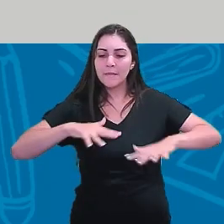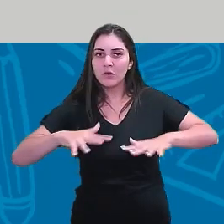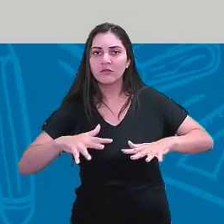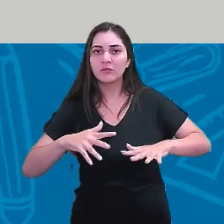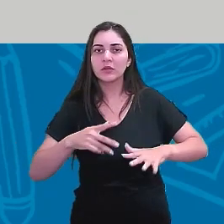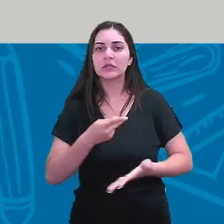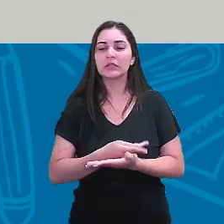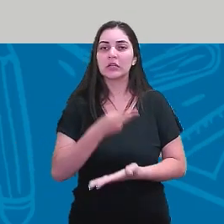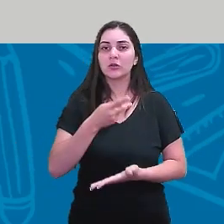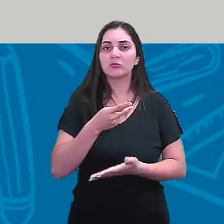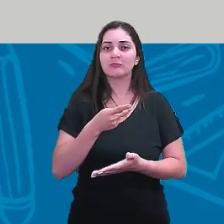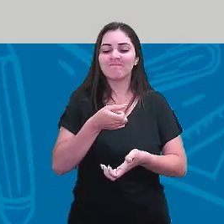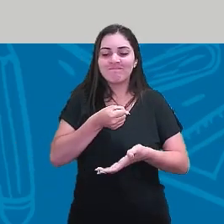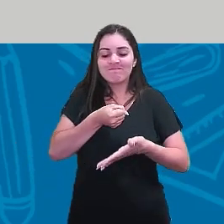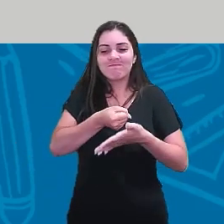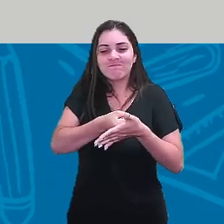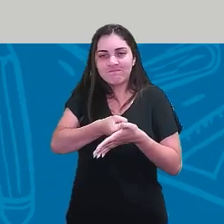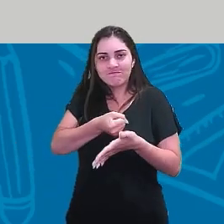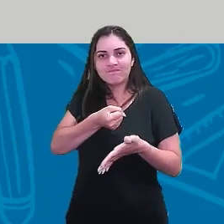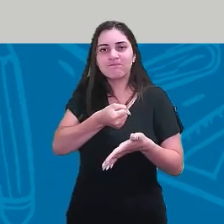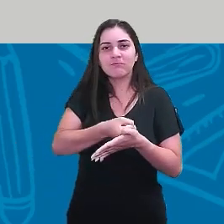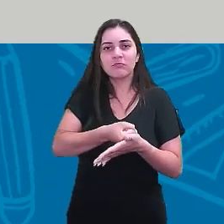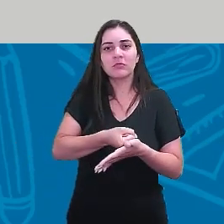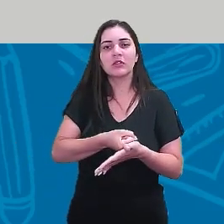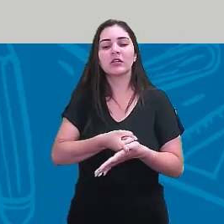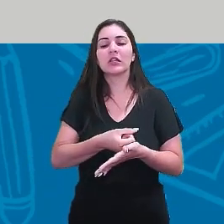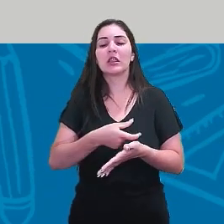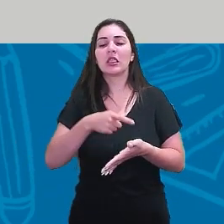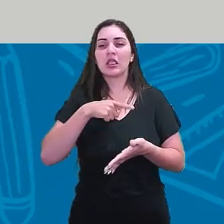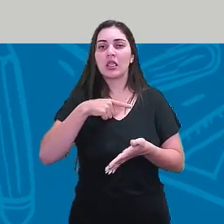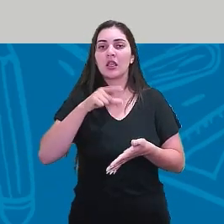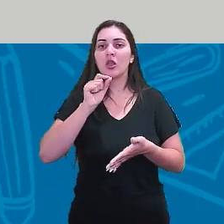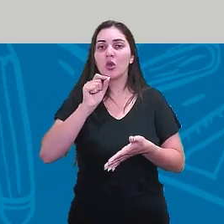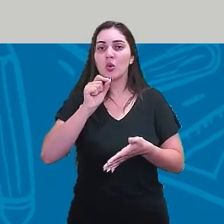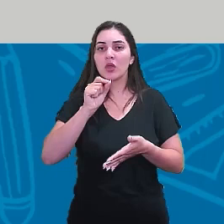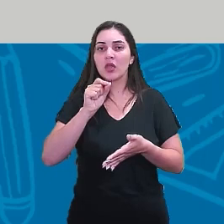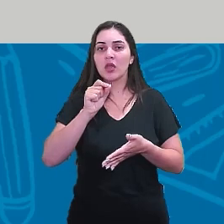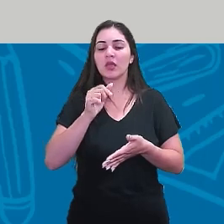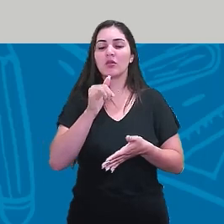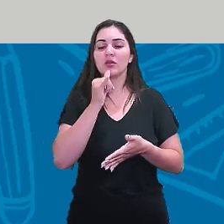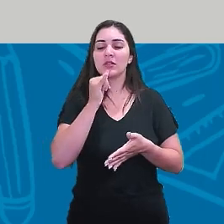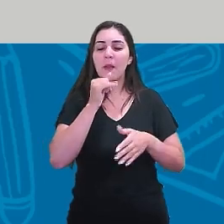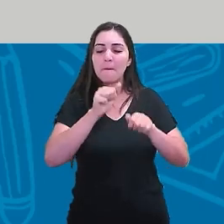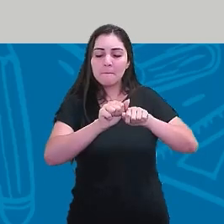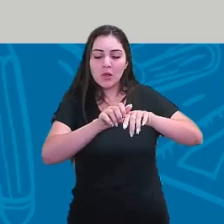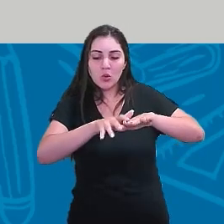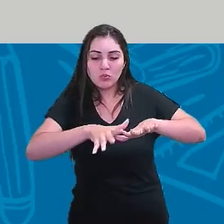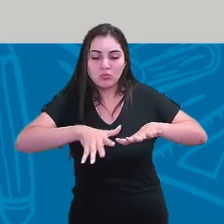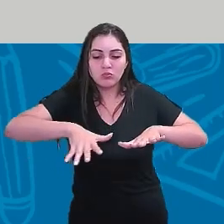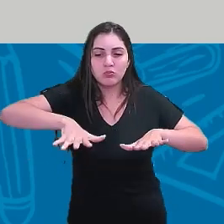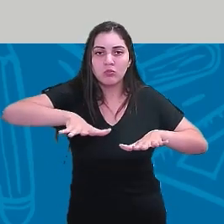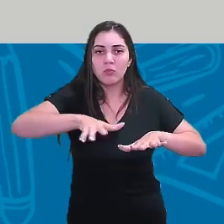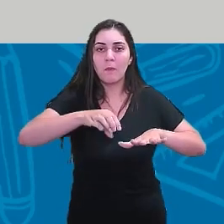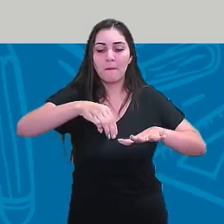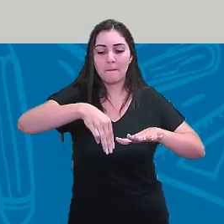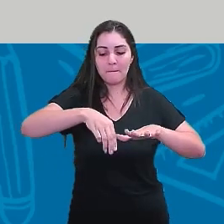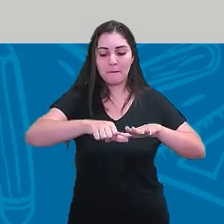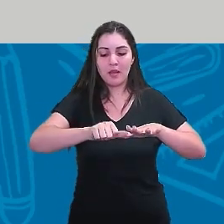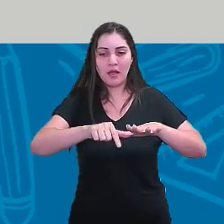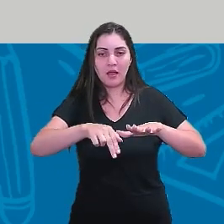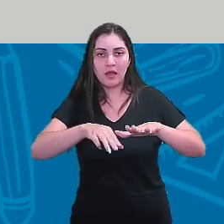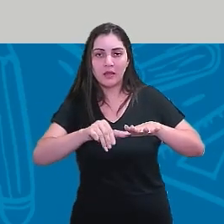realizado a partir de pressões que vêm, ó, da região localizada sobre o magma da Terra. Lá no interior